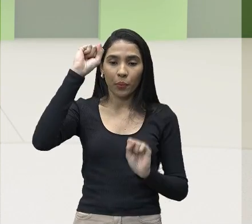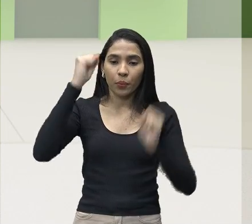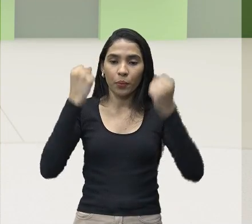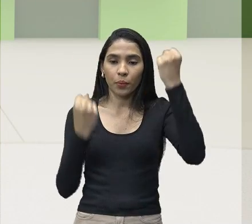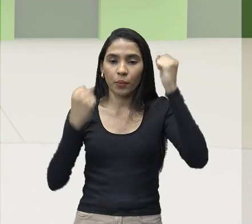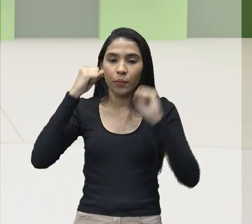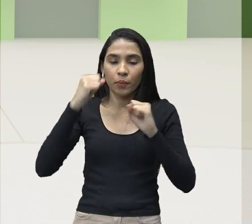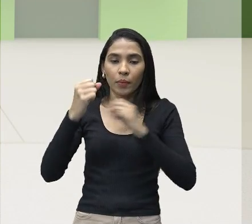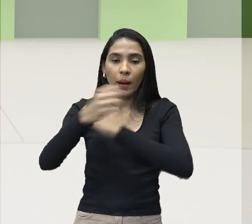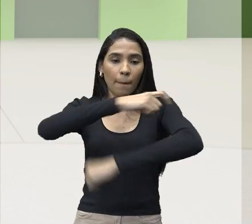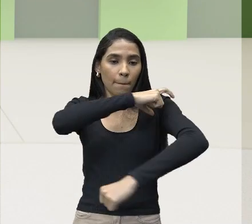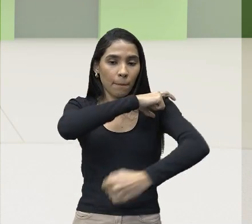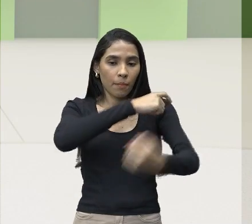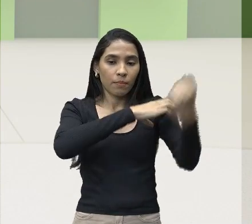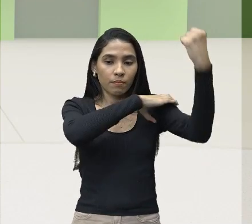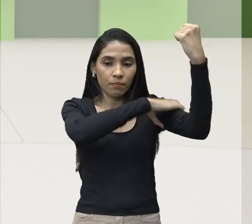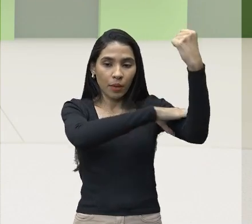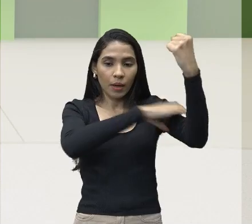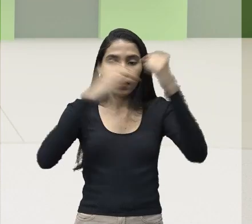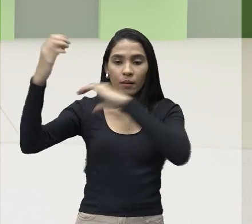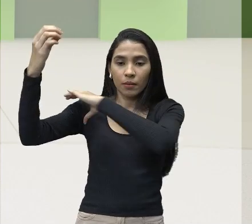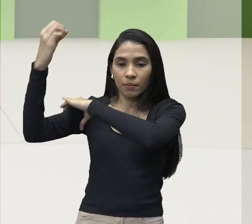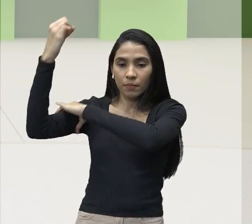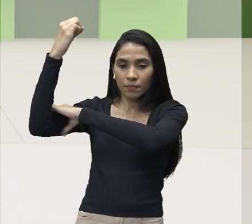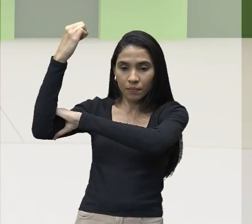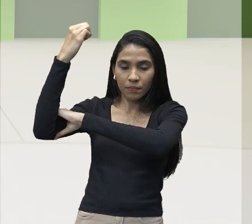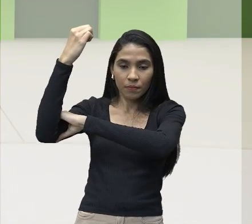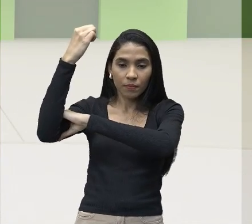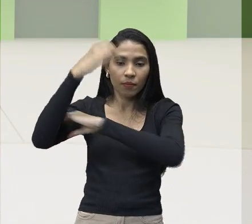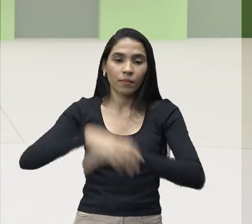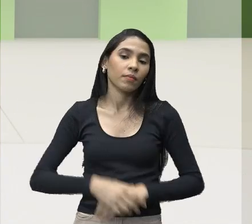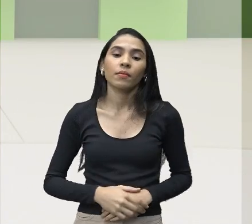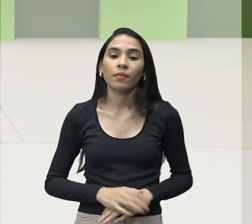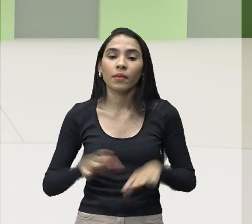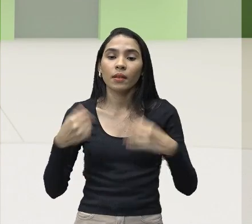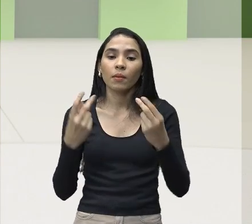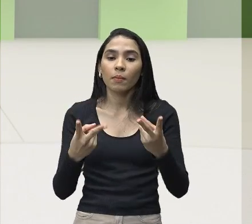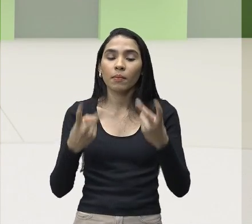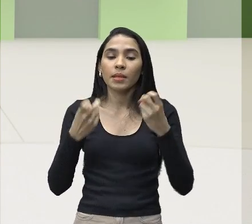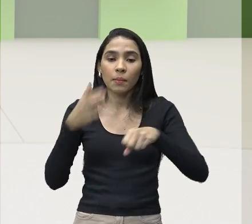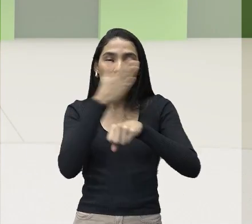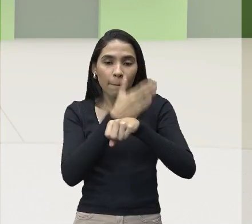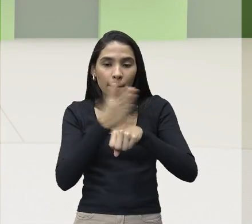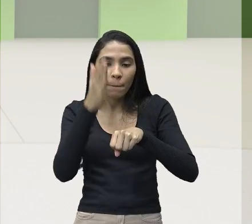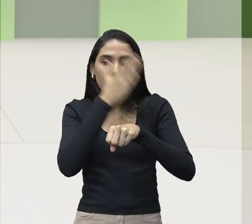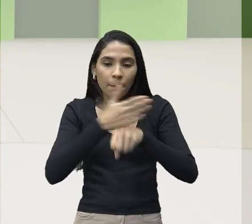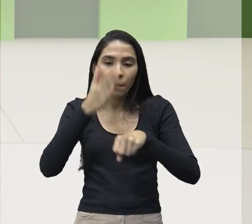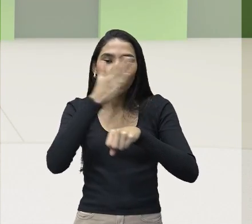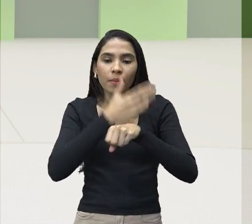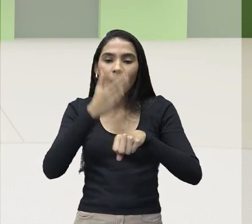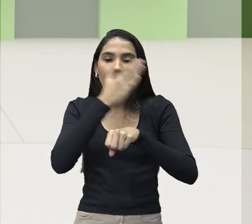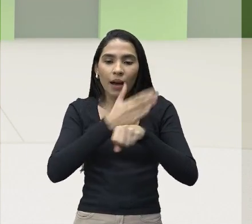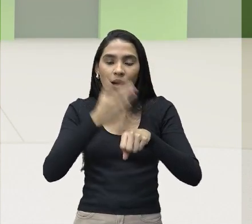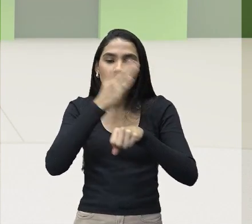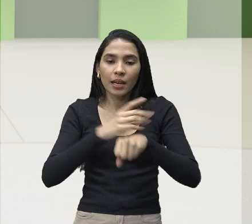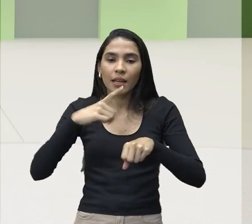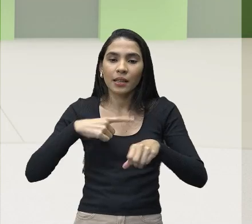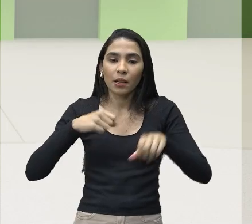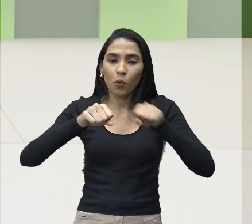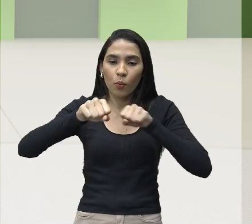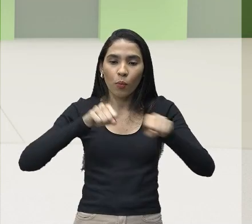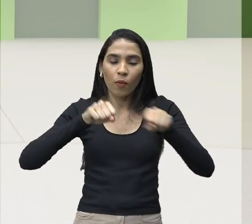ali o bíceps, o músculo estriado esquelético. Nessa atividade, ela está realizando um movimento